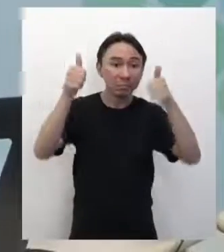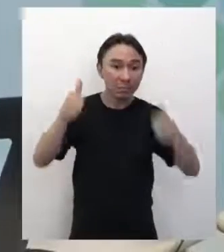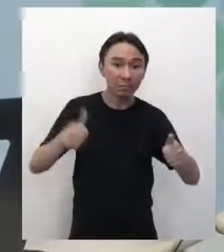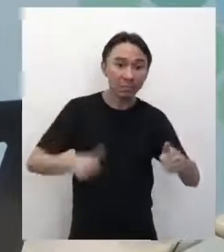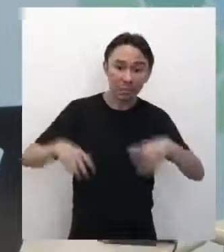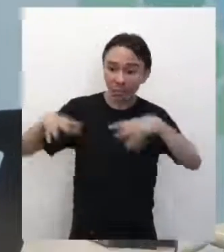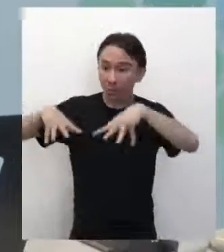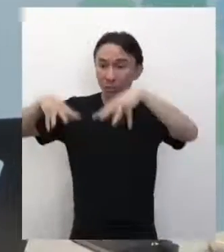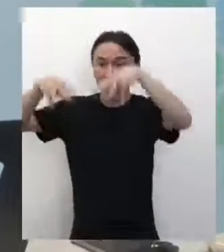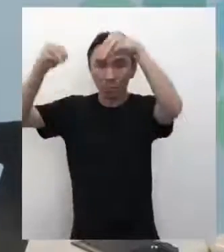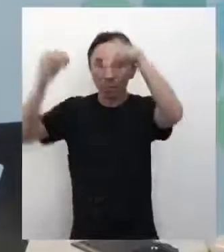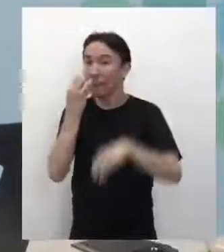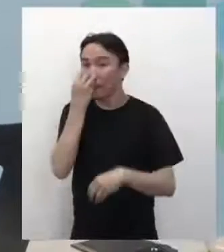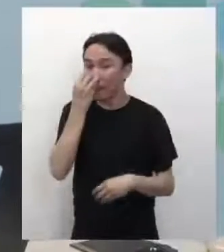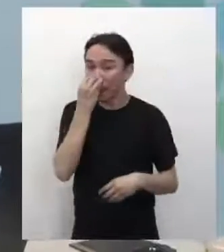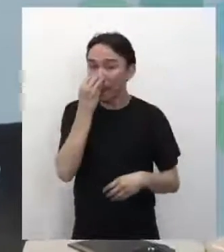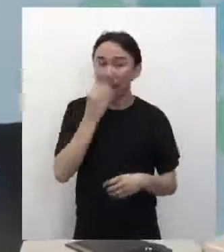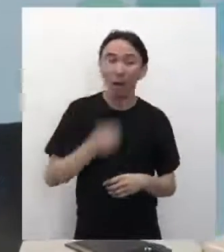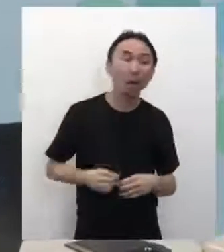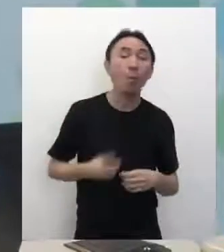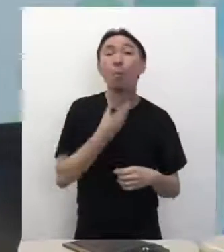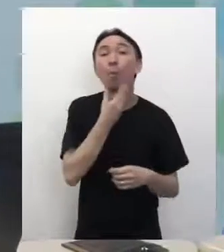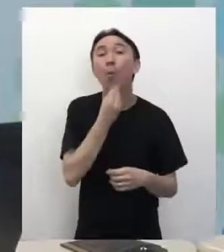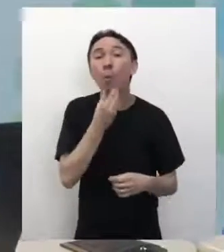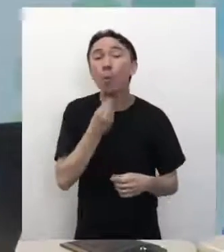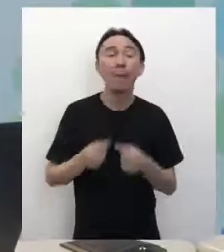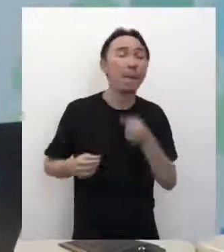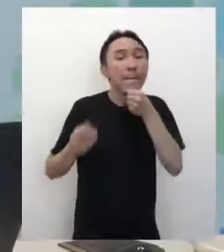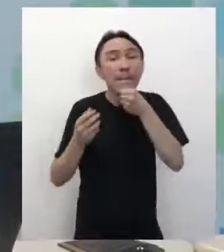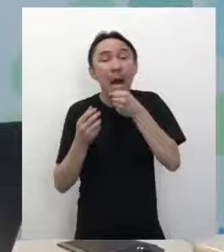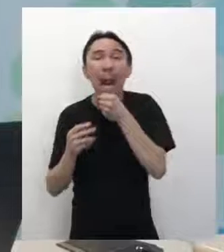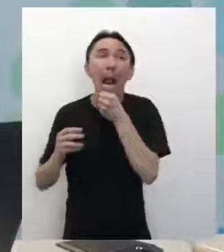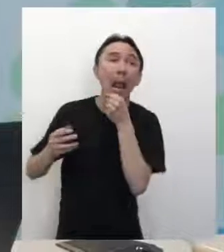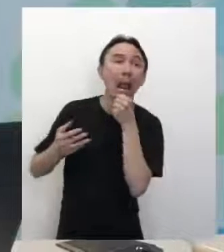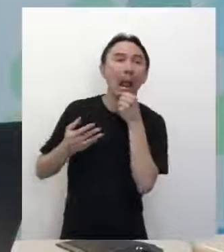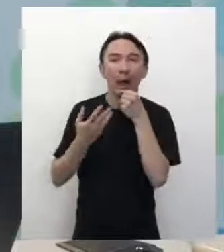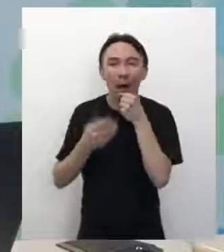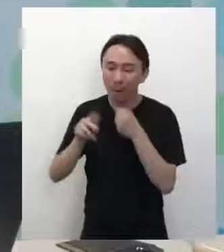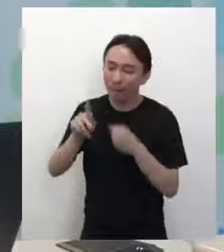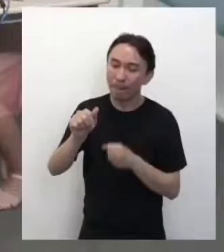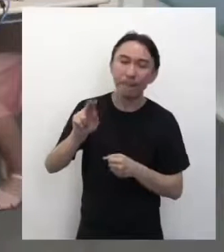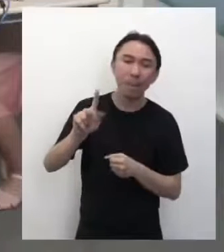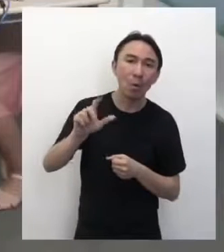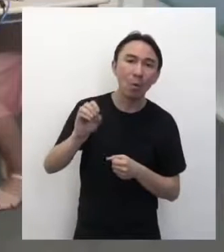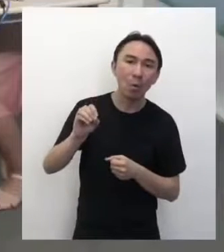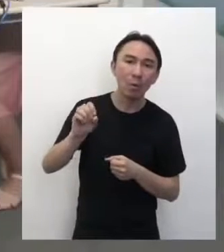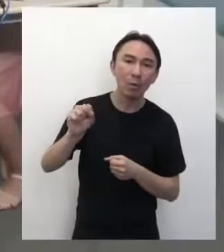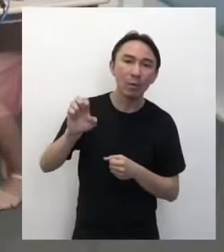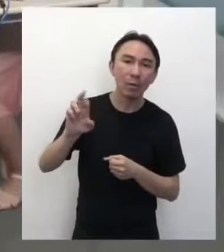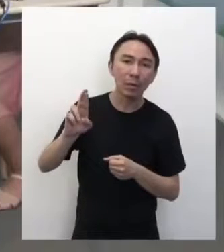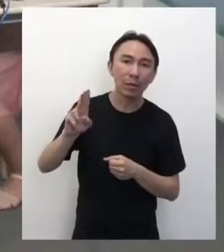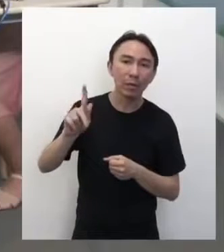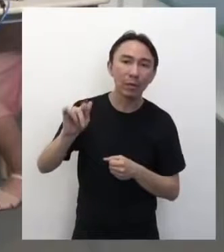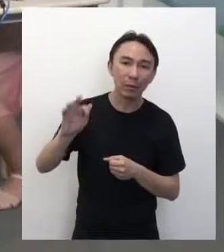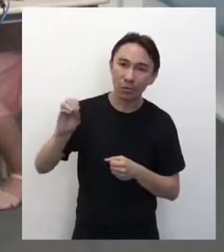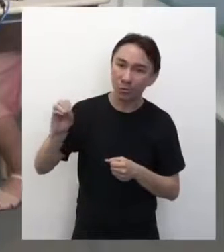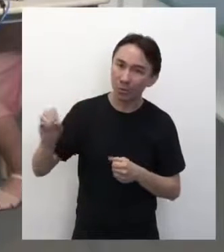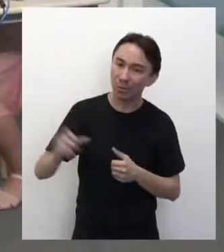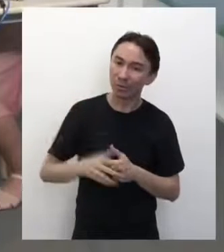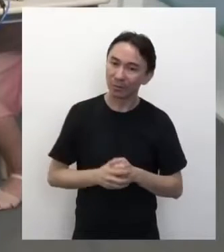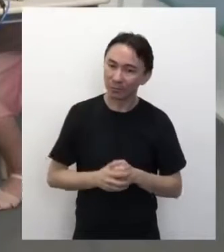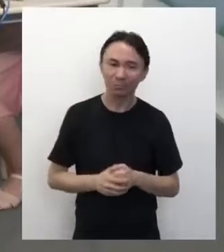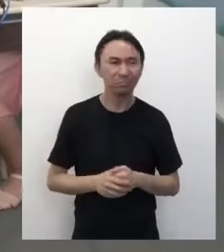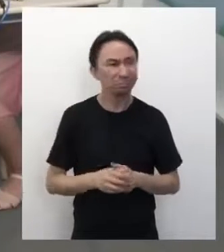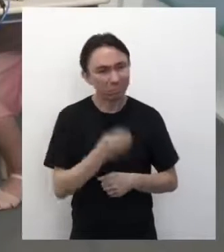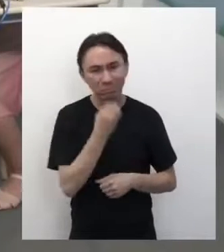Paulo Sérgio, que ela falou que esse cartaz aí tem essa semelhança. Super, bem lembrado, é isso mesmo. A gente